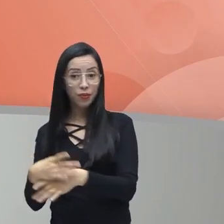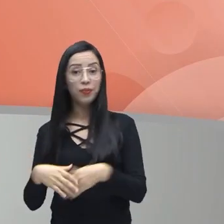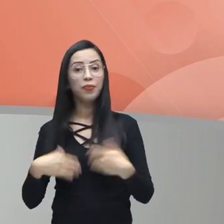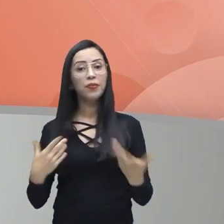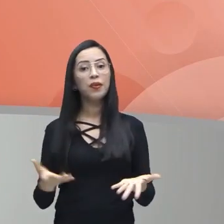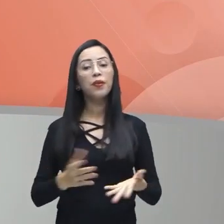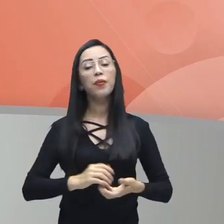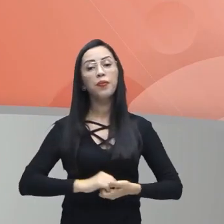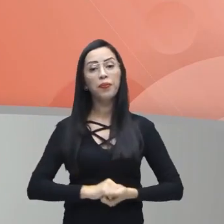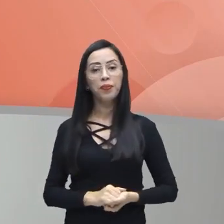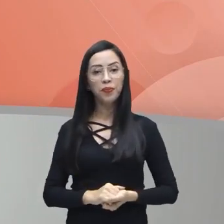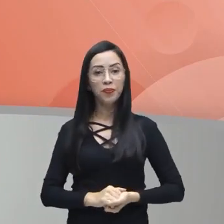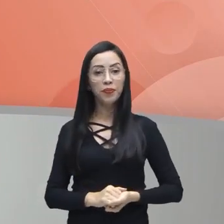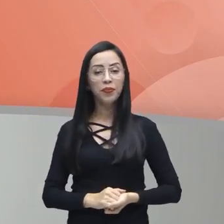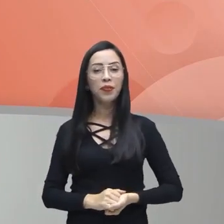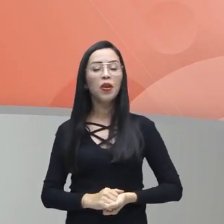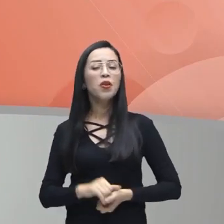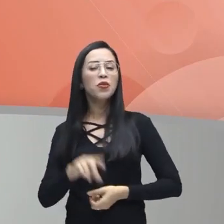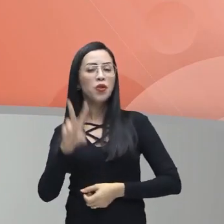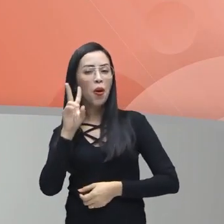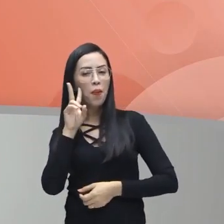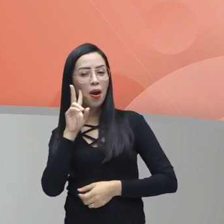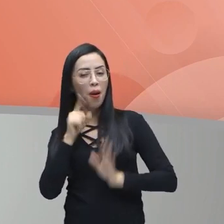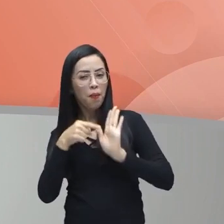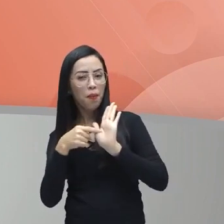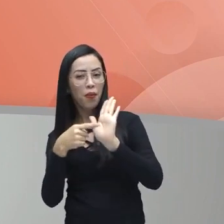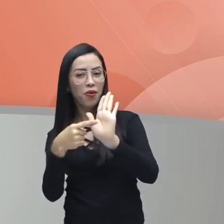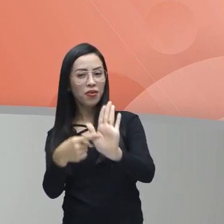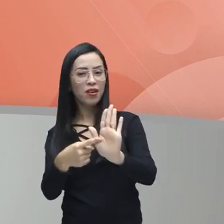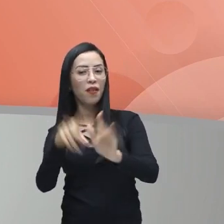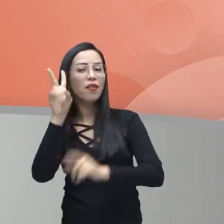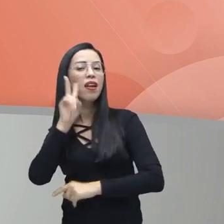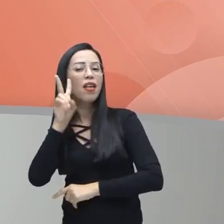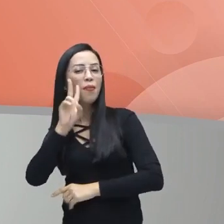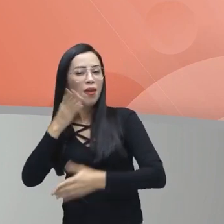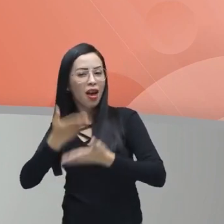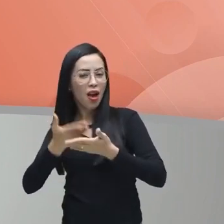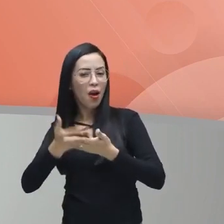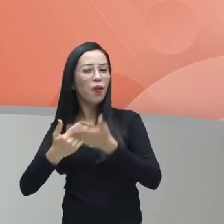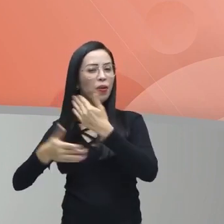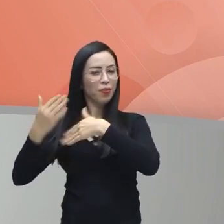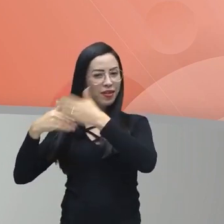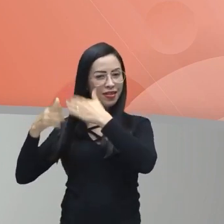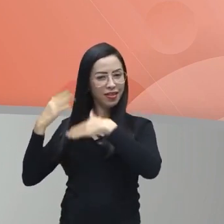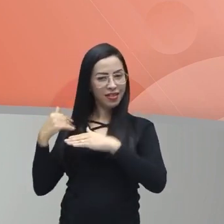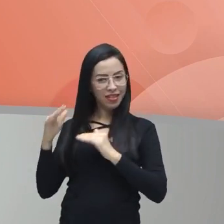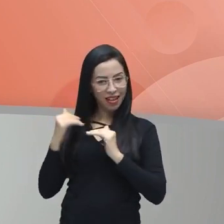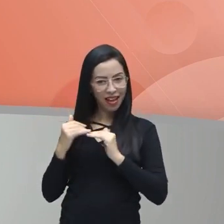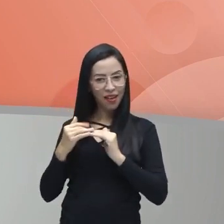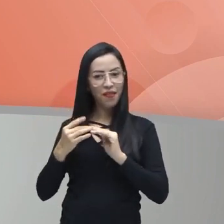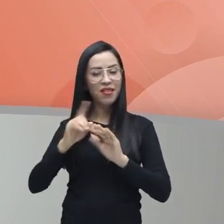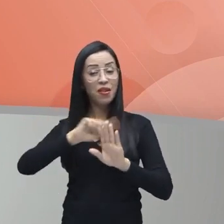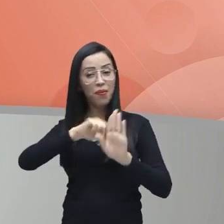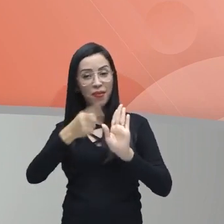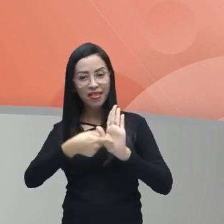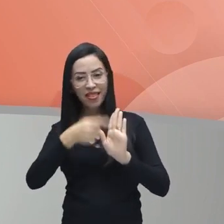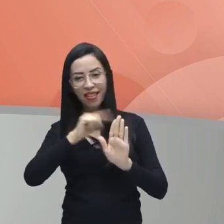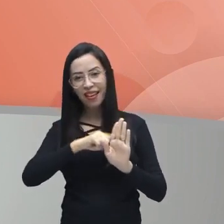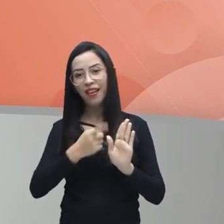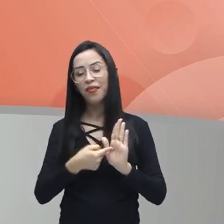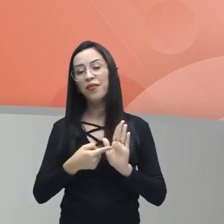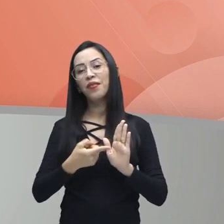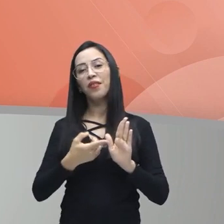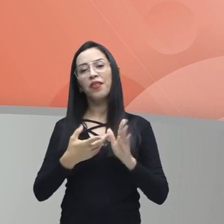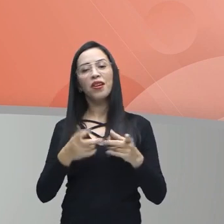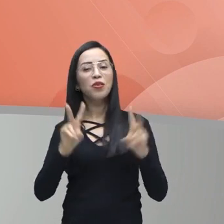para retomar a imagem da aula anterior, em que nós vimos essa metáfora, essa analogia entre a